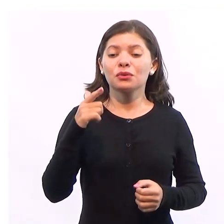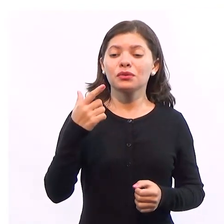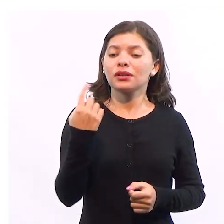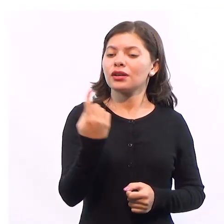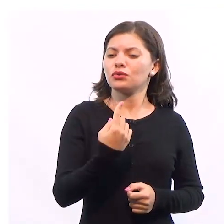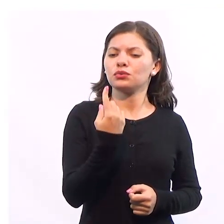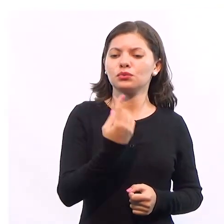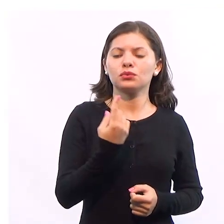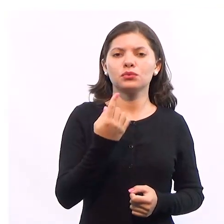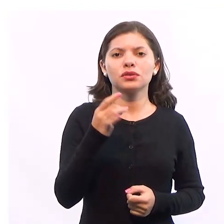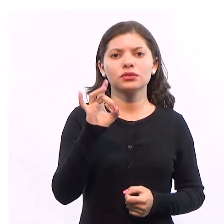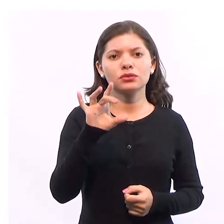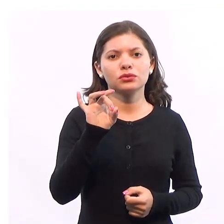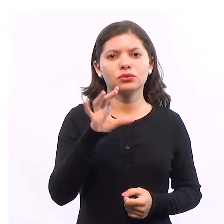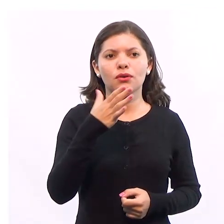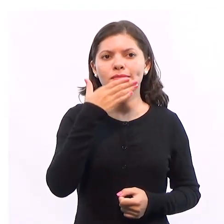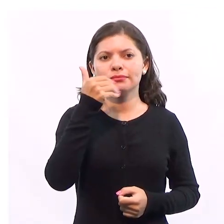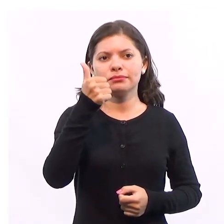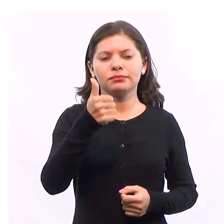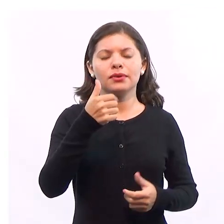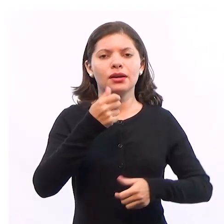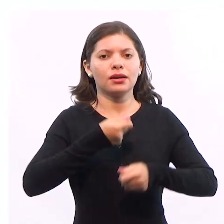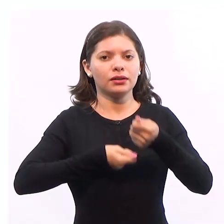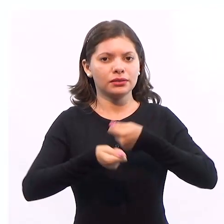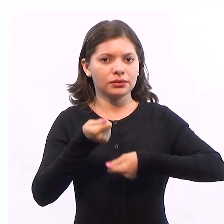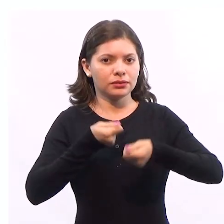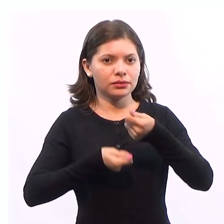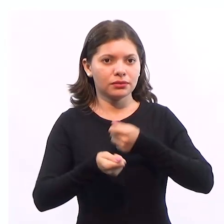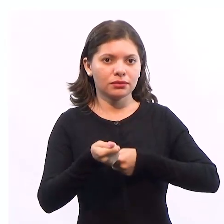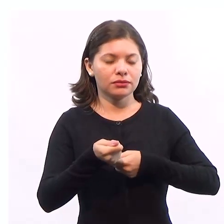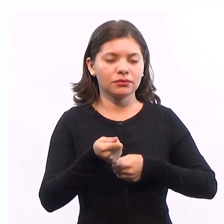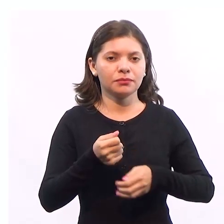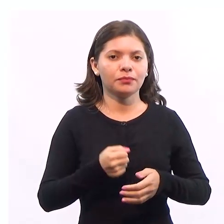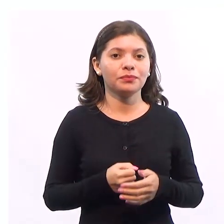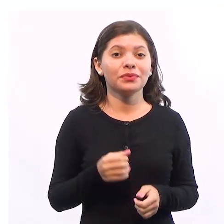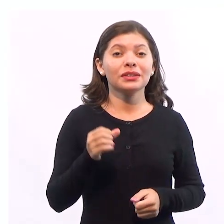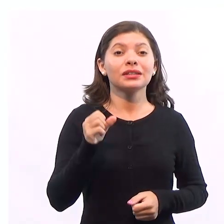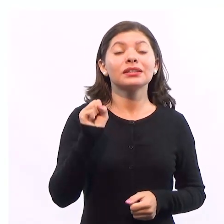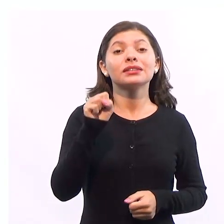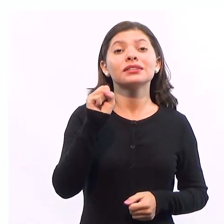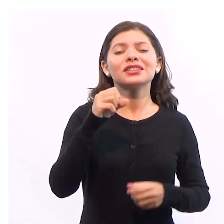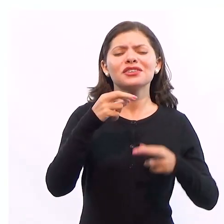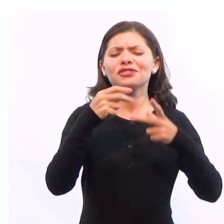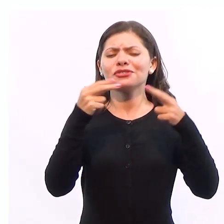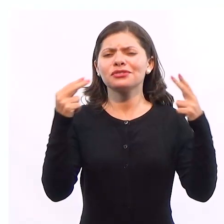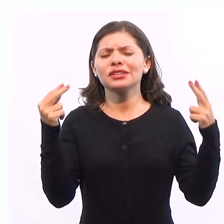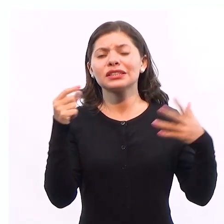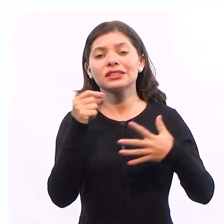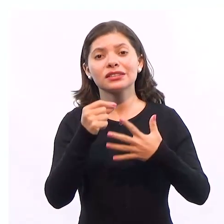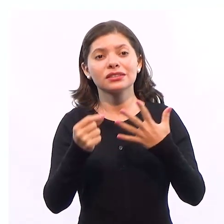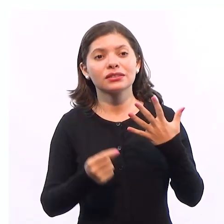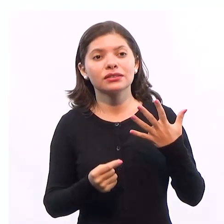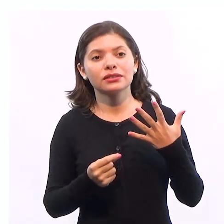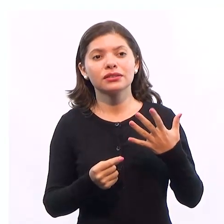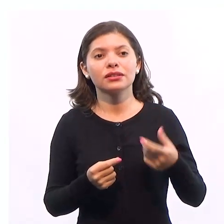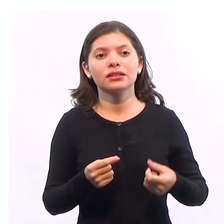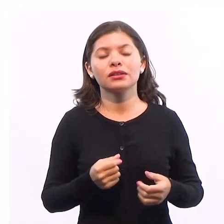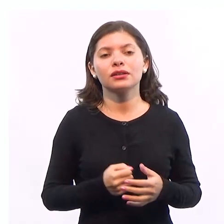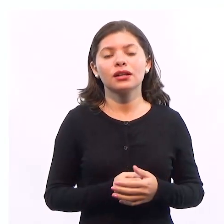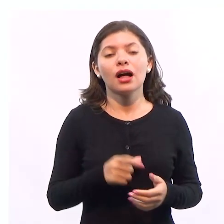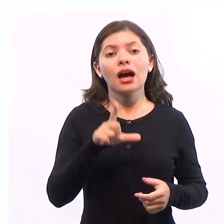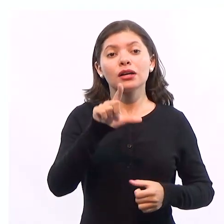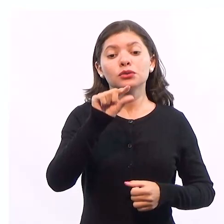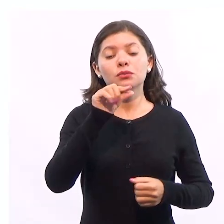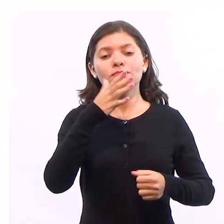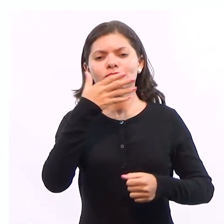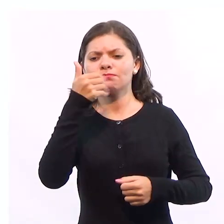e que, por esse motivo, não há uma única e melhor maneira de administrá-la, mas sim